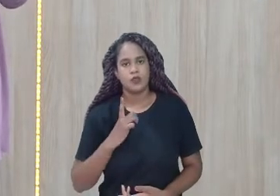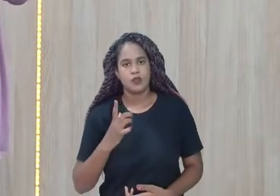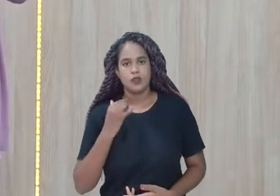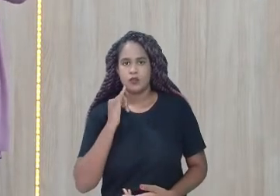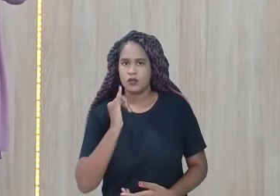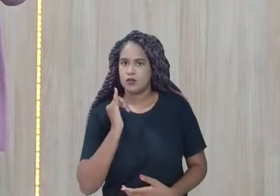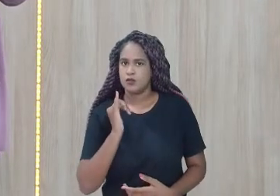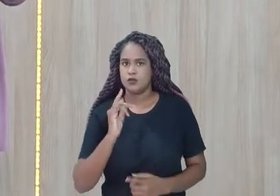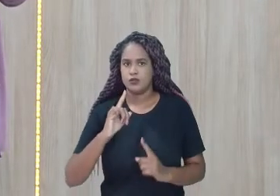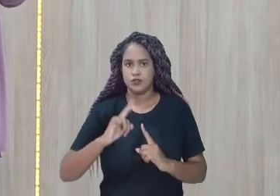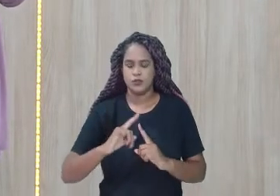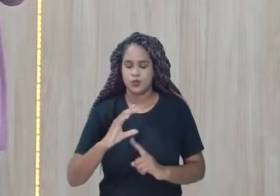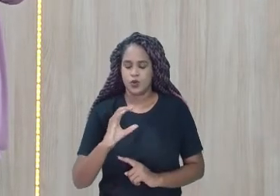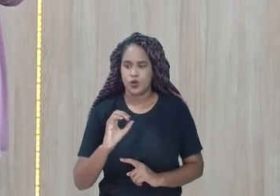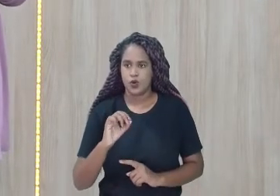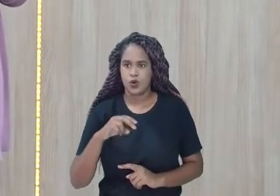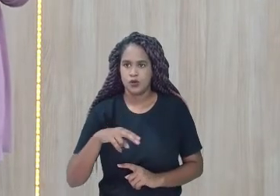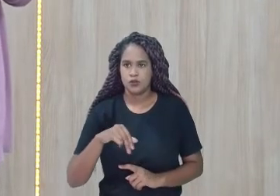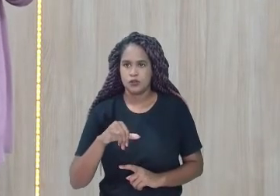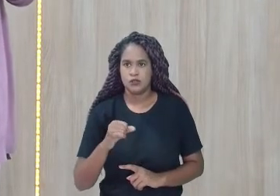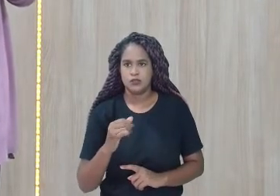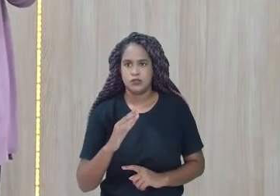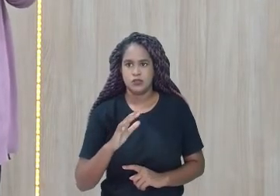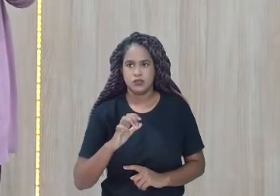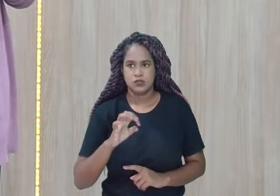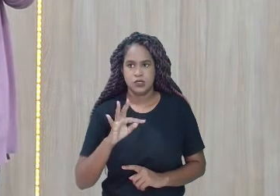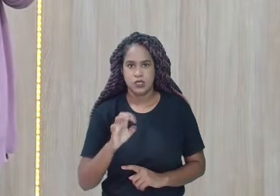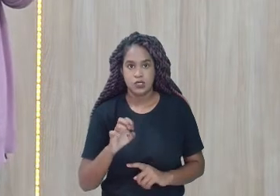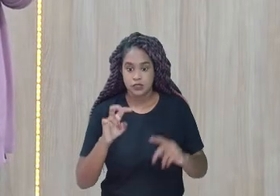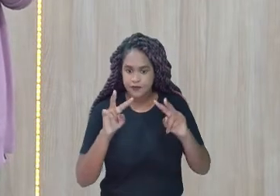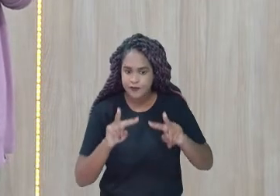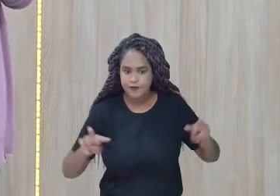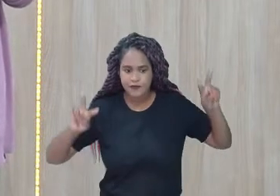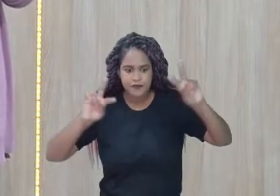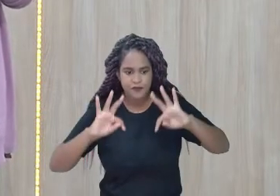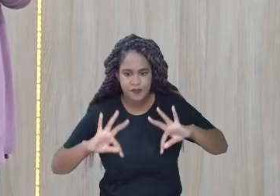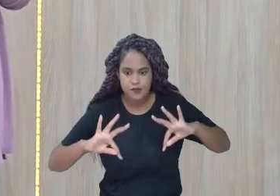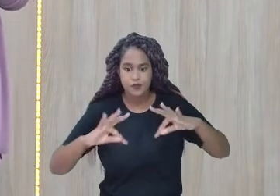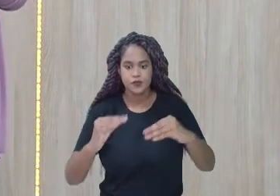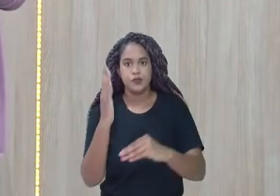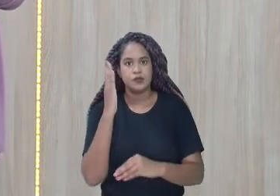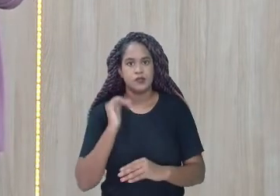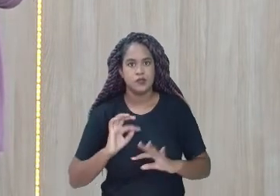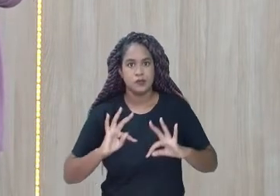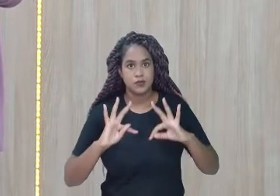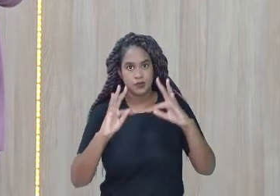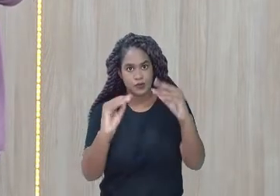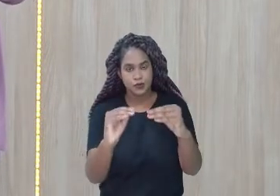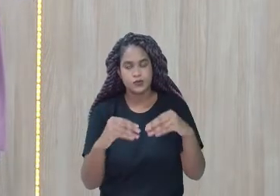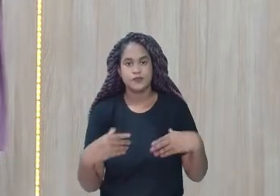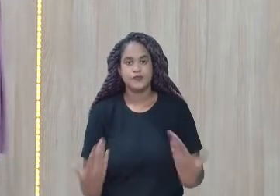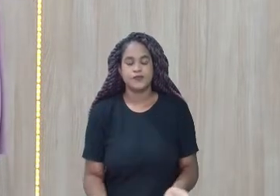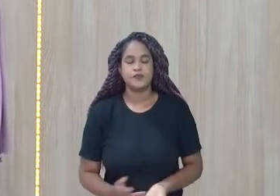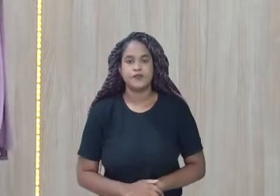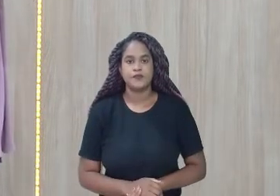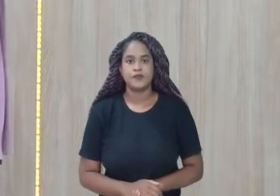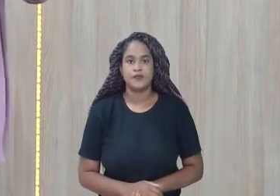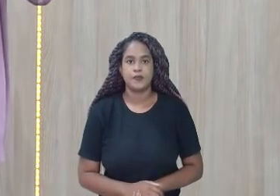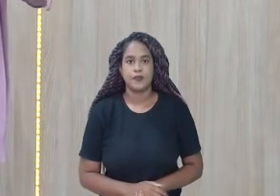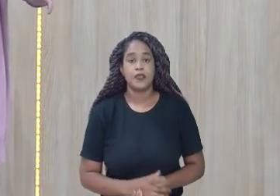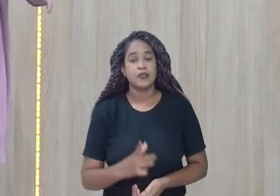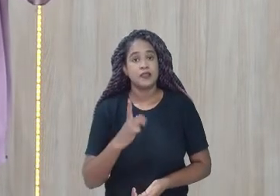narrador onisciente, um narrador observador. A gente já viu em outro momento também, quando a gente viu narrativa, que é aquele que